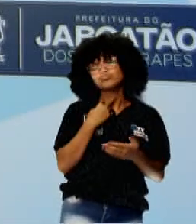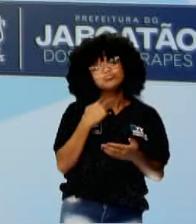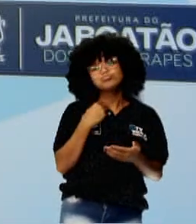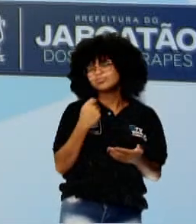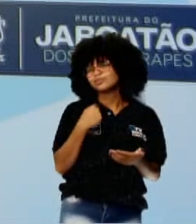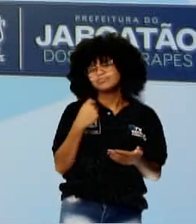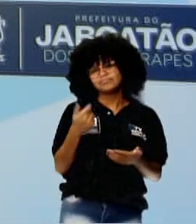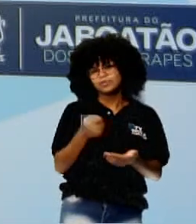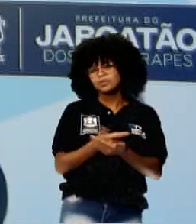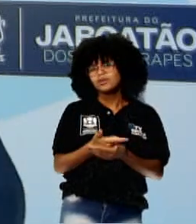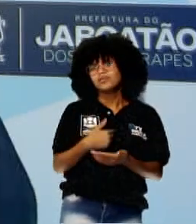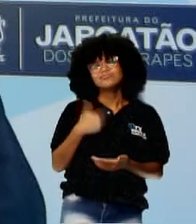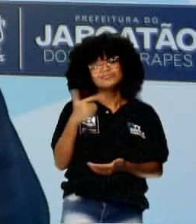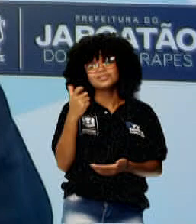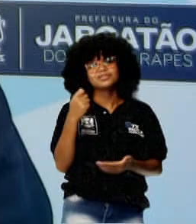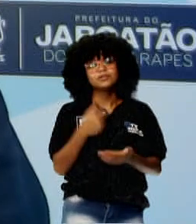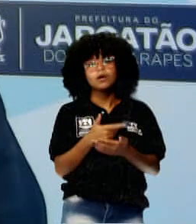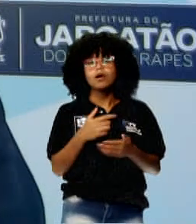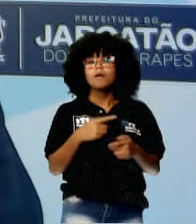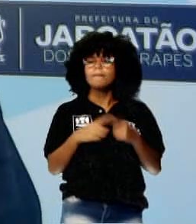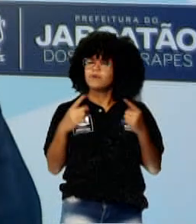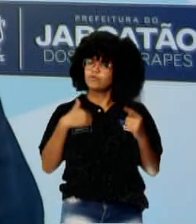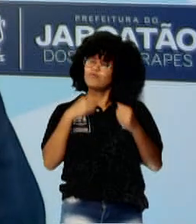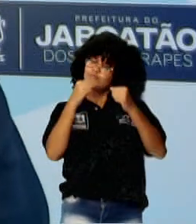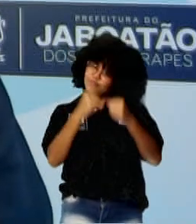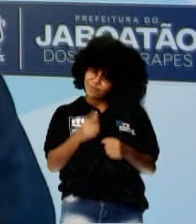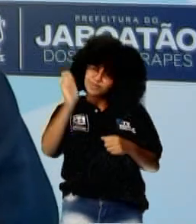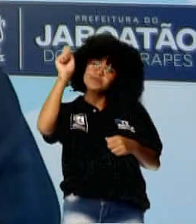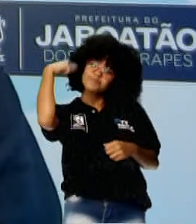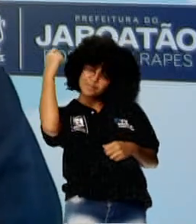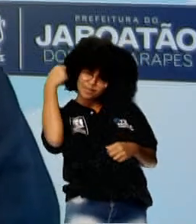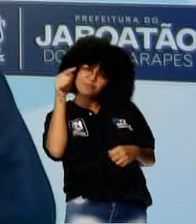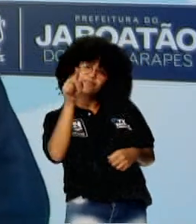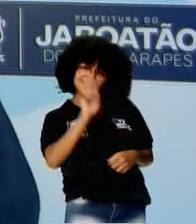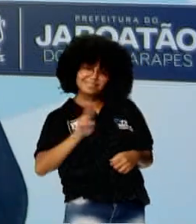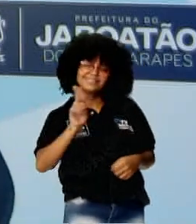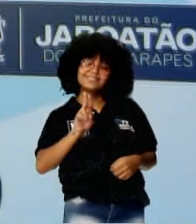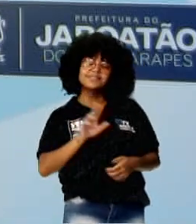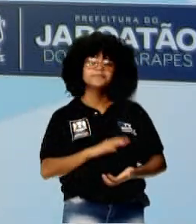tenho dinheiro. Mas deixa eu pentear seus cabelos para você experimentar.